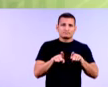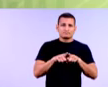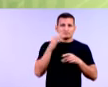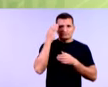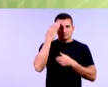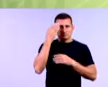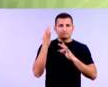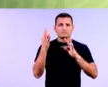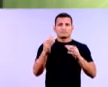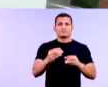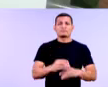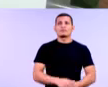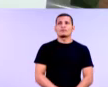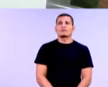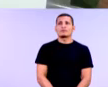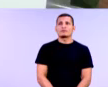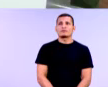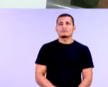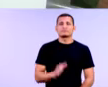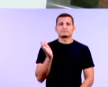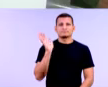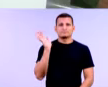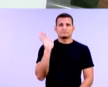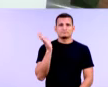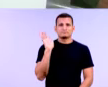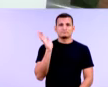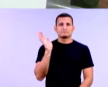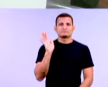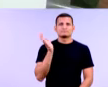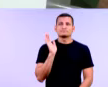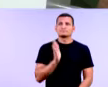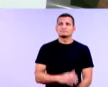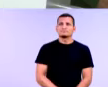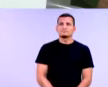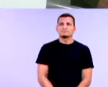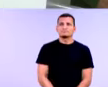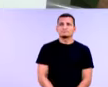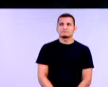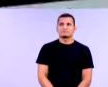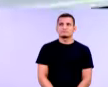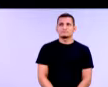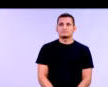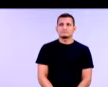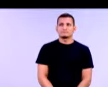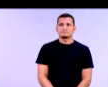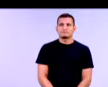vocês, ok? Tchau.